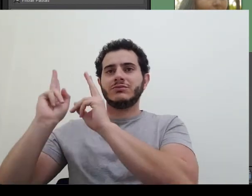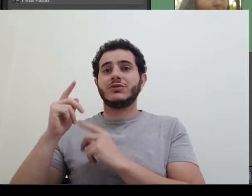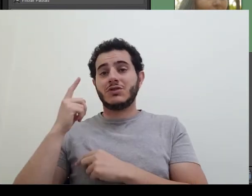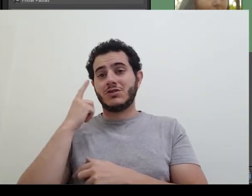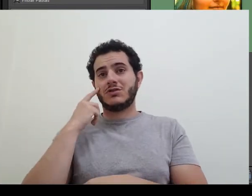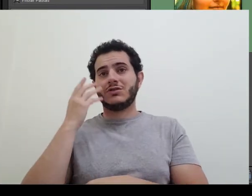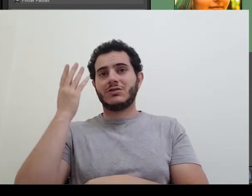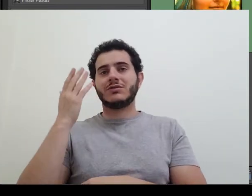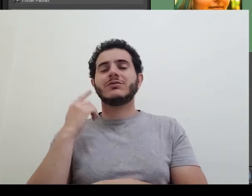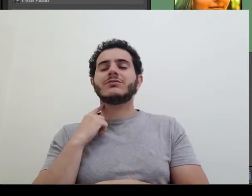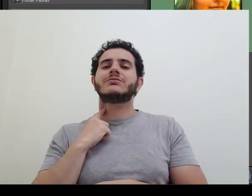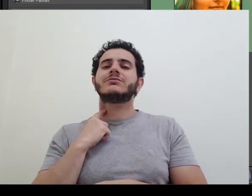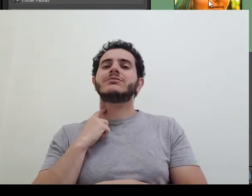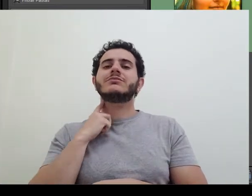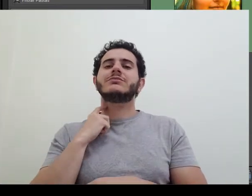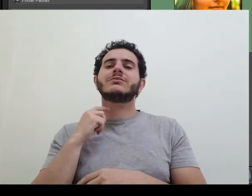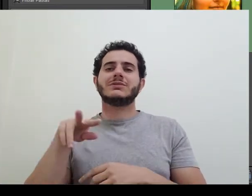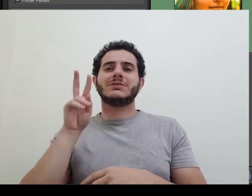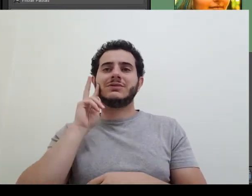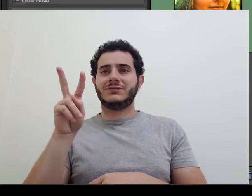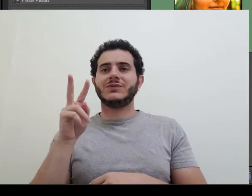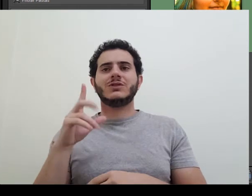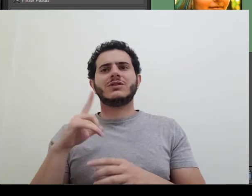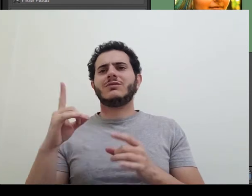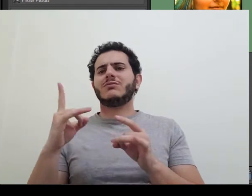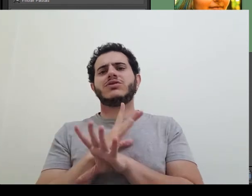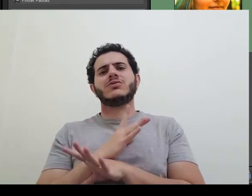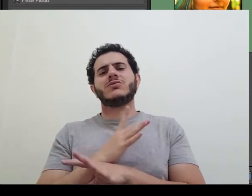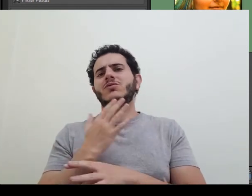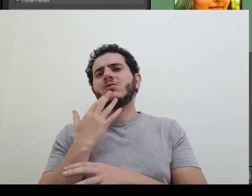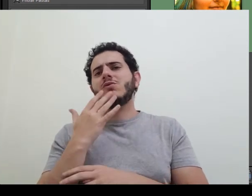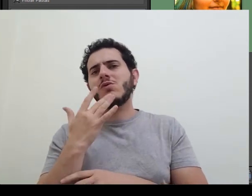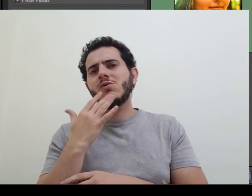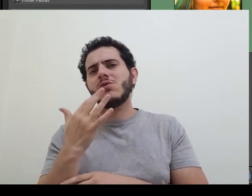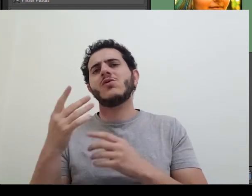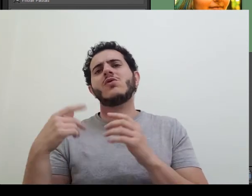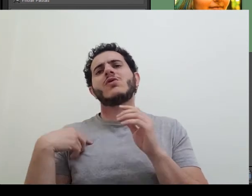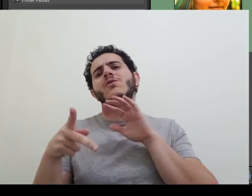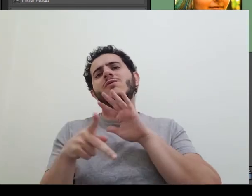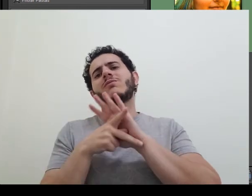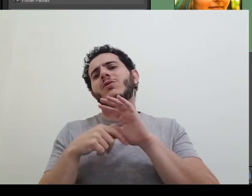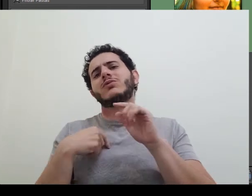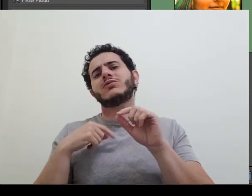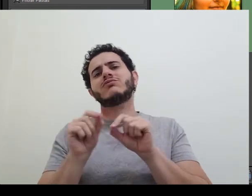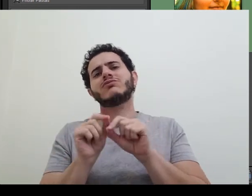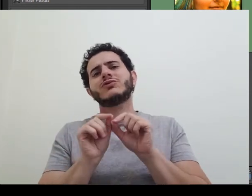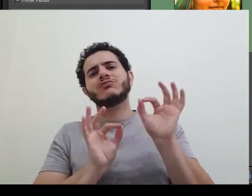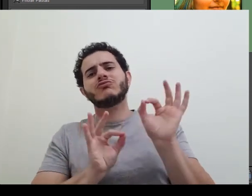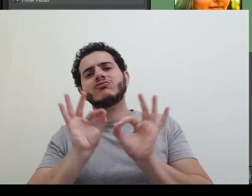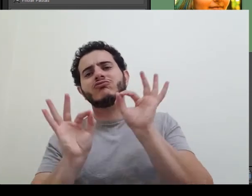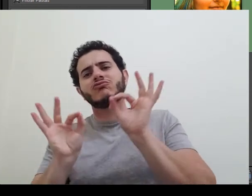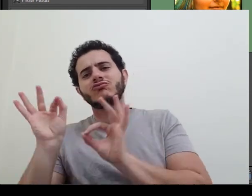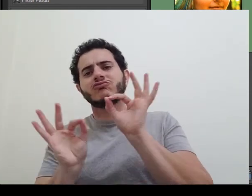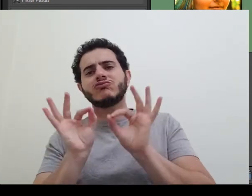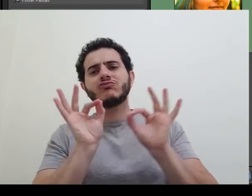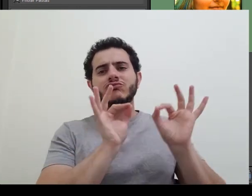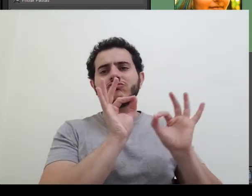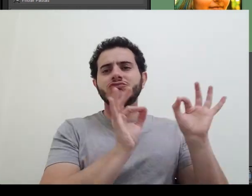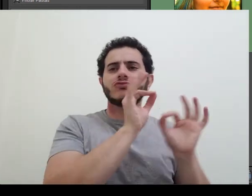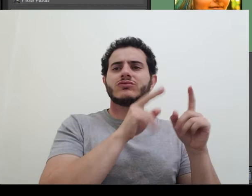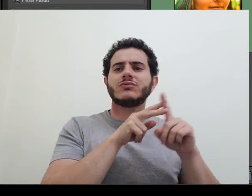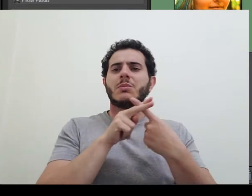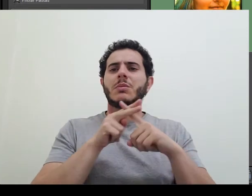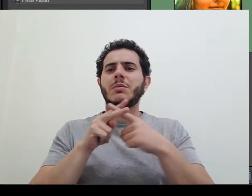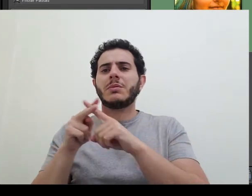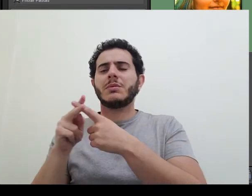XMPs, que a gente vai entender mais pra frente o que é, e ele já vem com a correção de cor, de tratamento que eu fiz. Ó, ele foi alterando tudo,